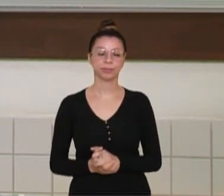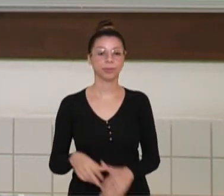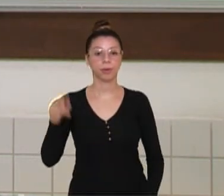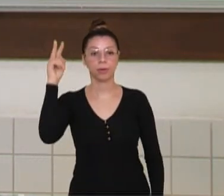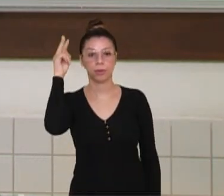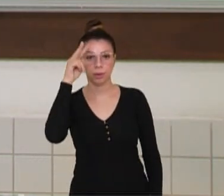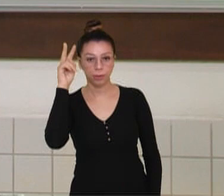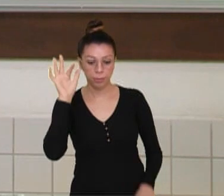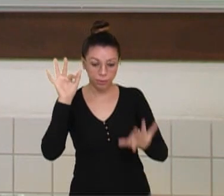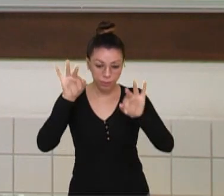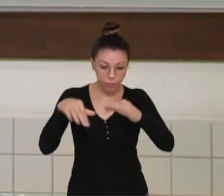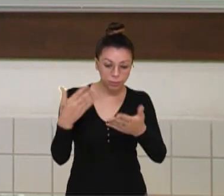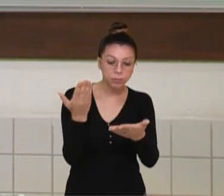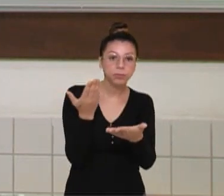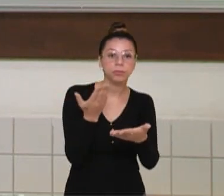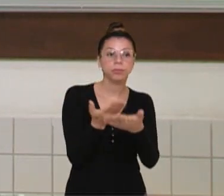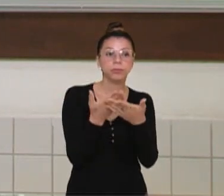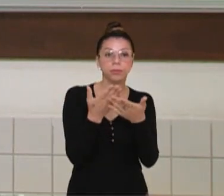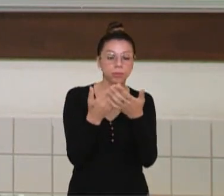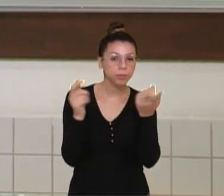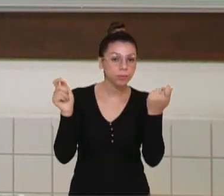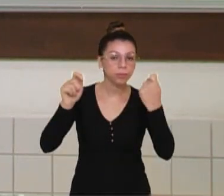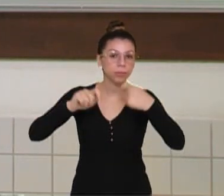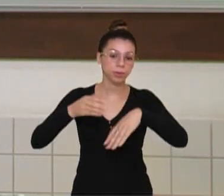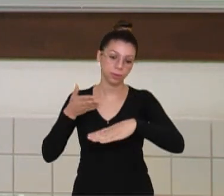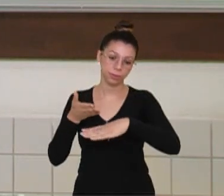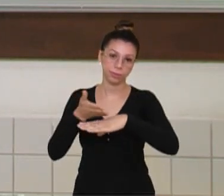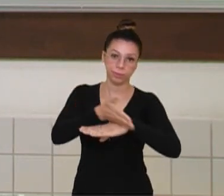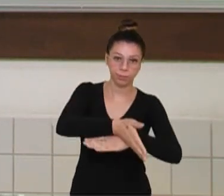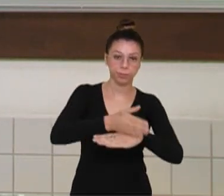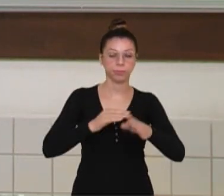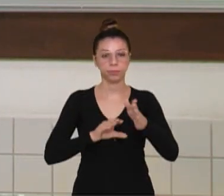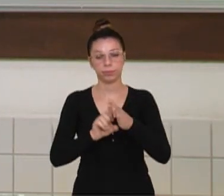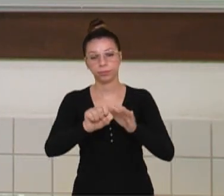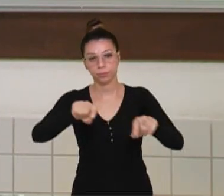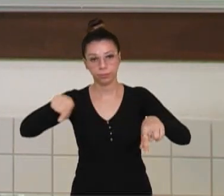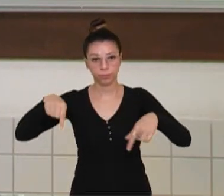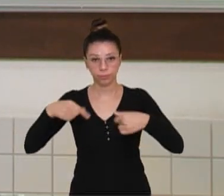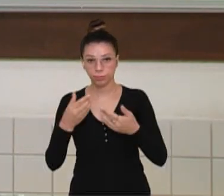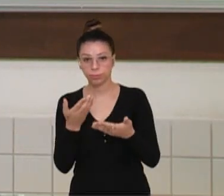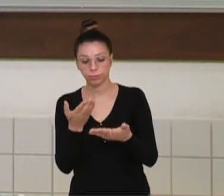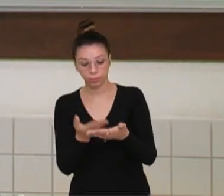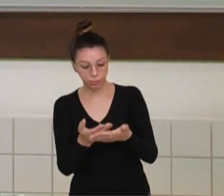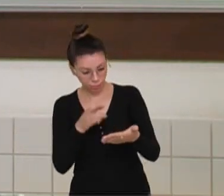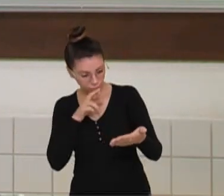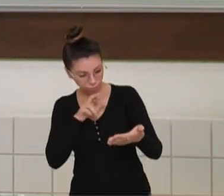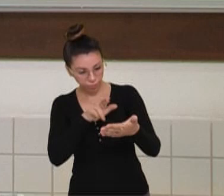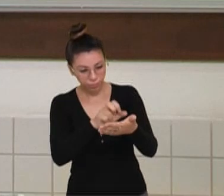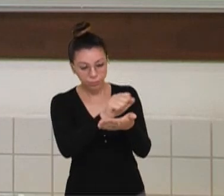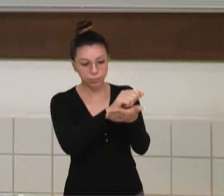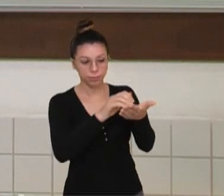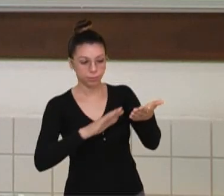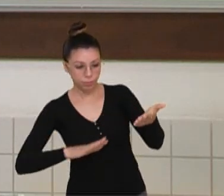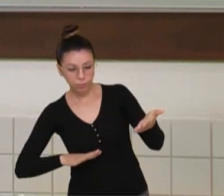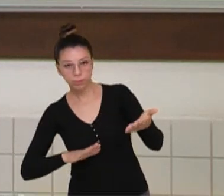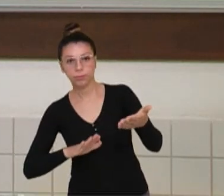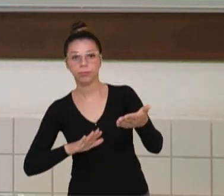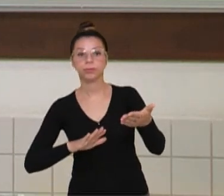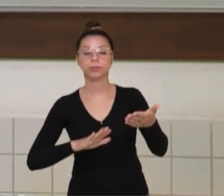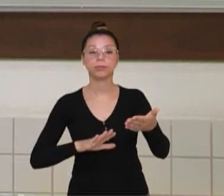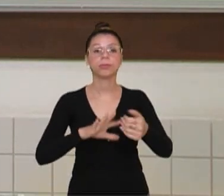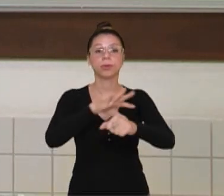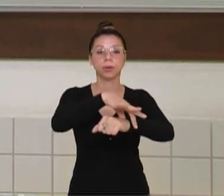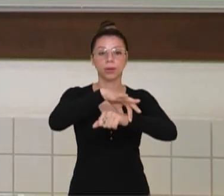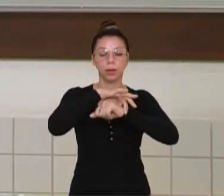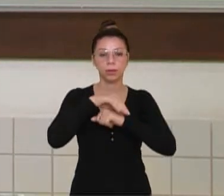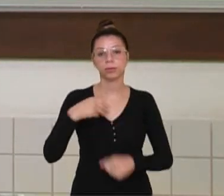Lembrando aqui no finalzinho da nossa aula, que você tem que entrar lá no Classroom, responder aquela questão e confirmar a